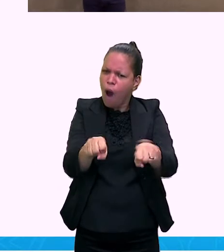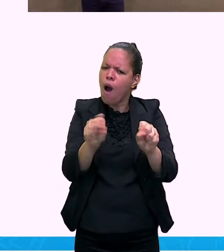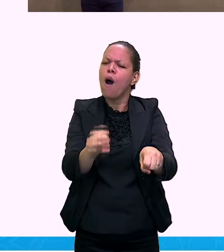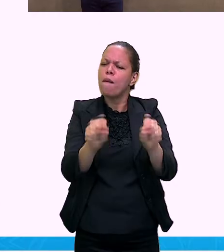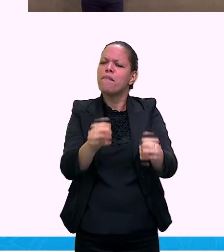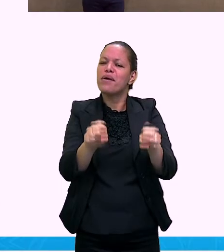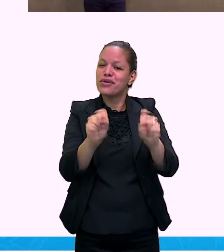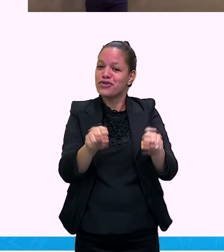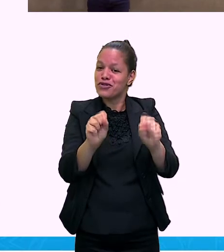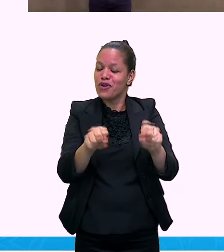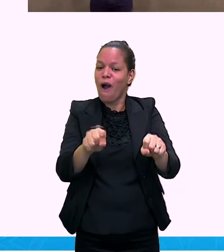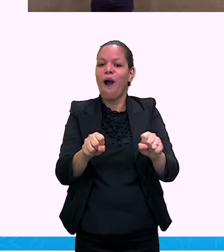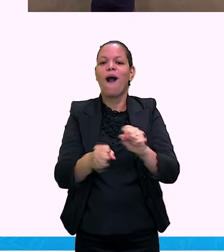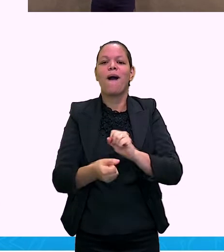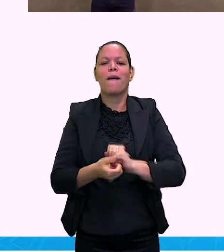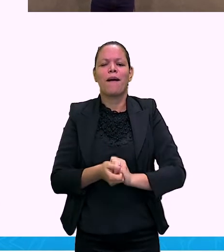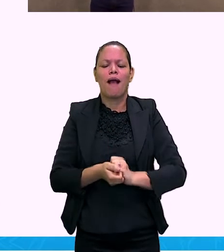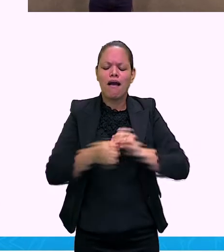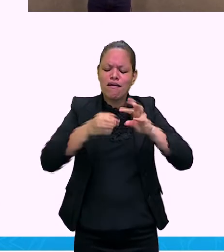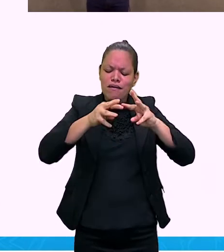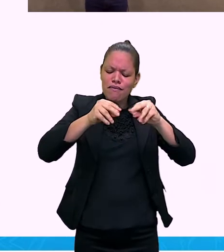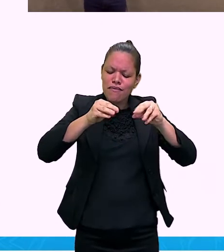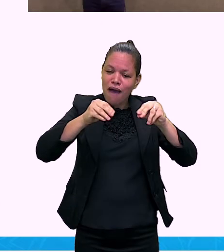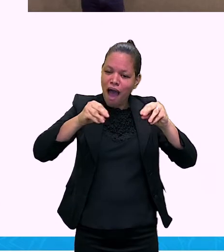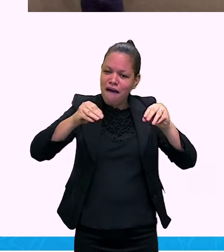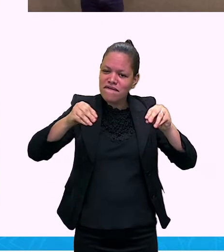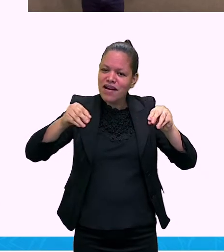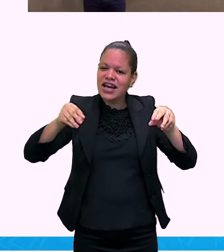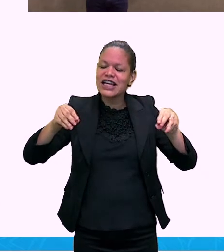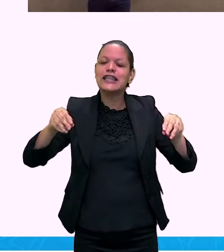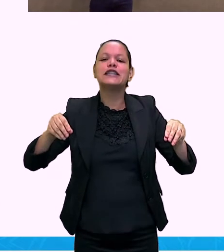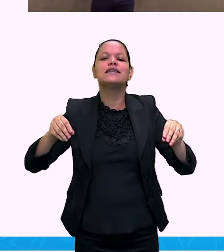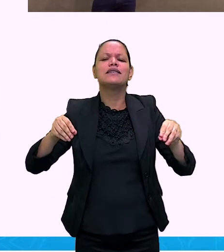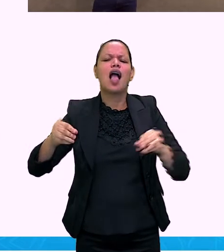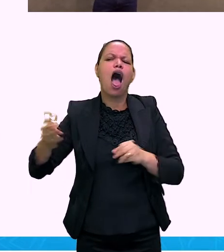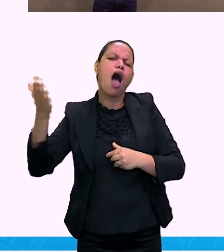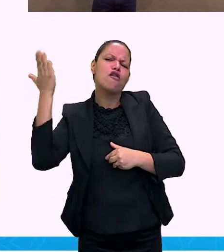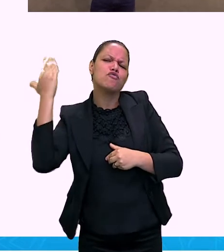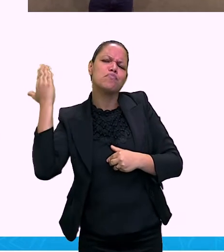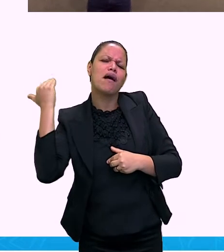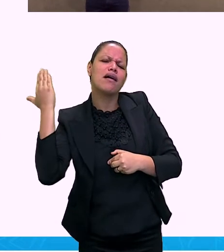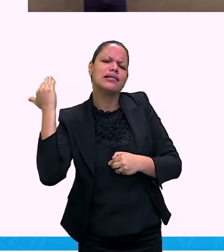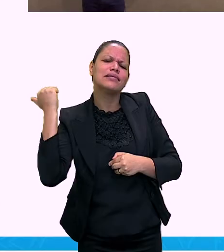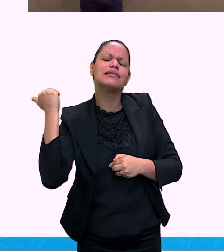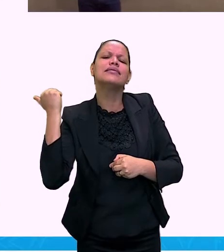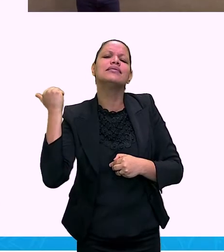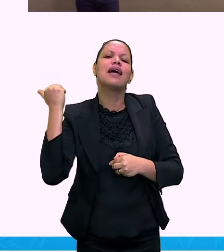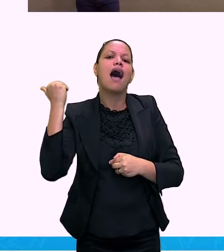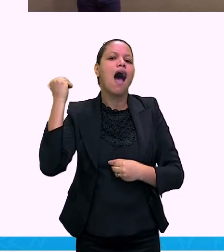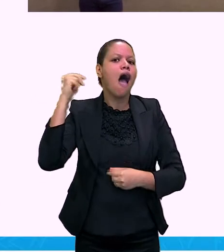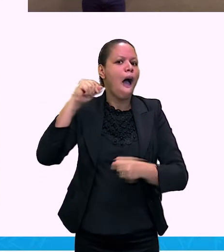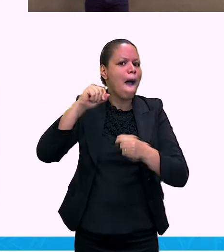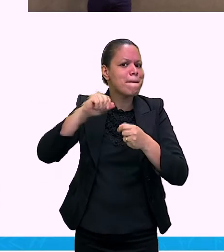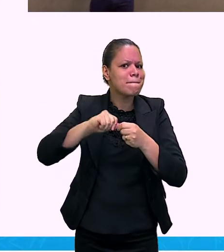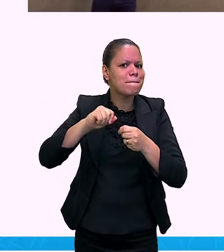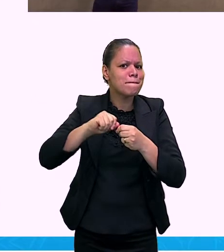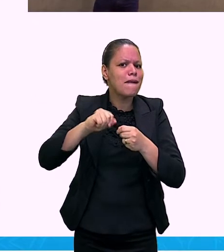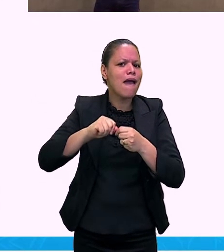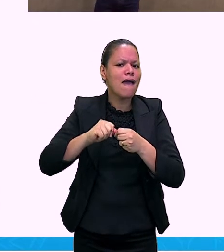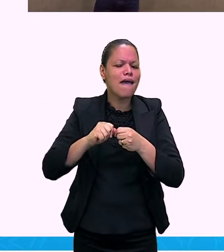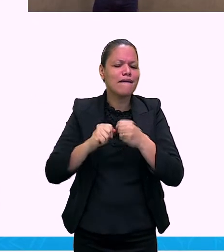hoje temos a mandioca, a farinha. Então é um tubérculo que desde antigamente é feito de